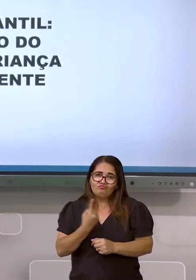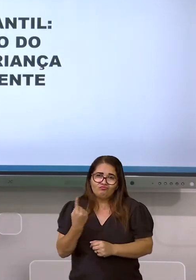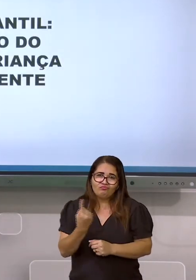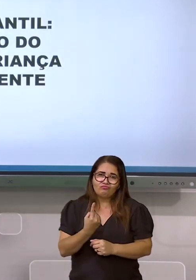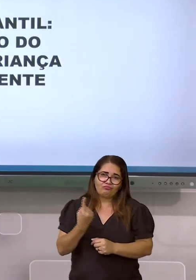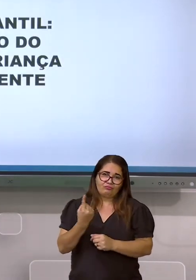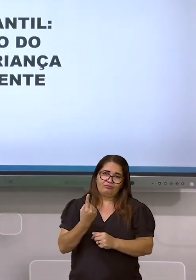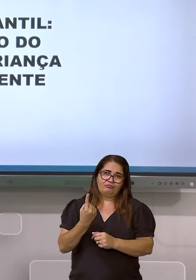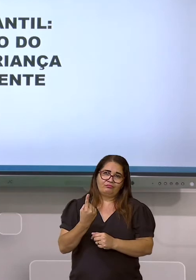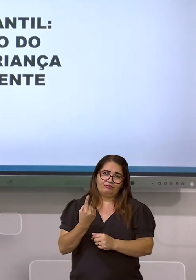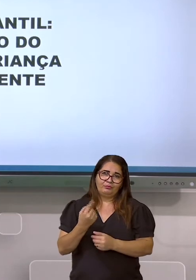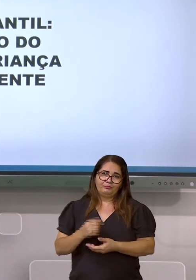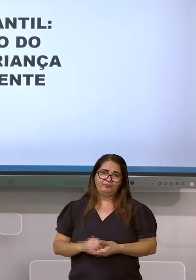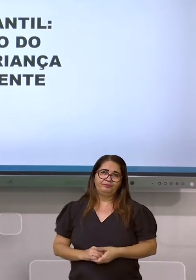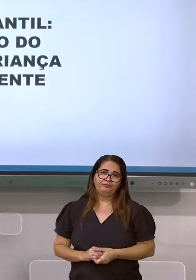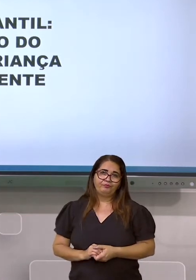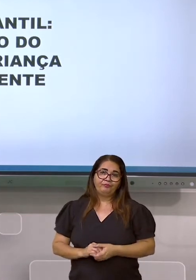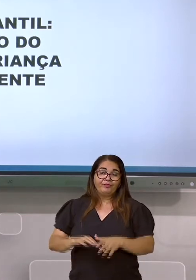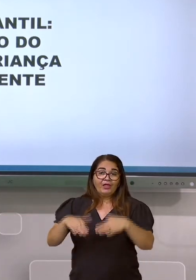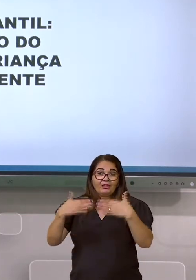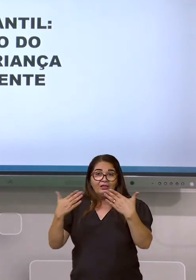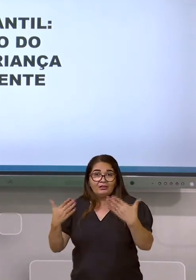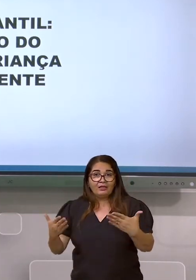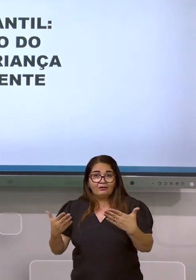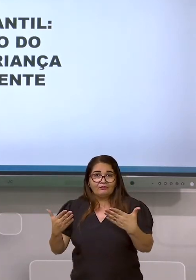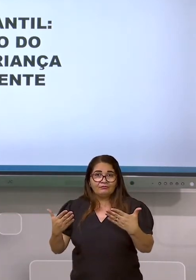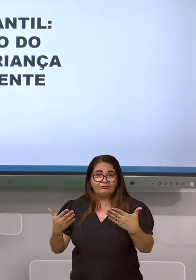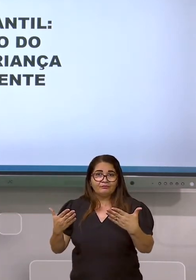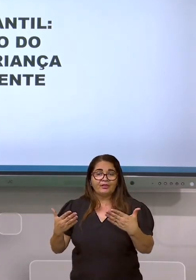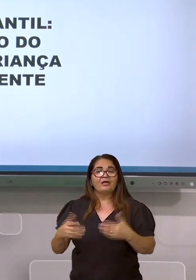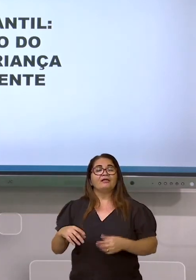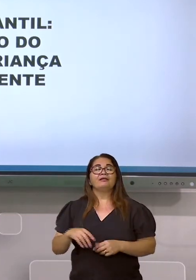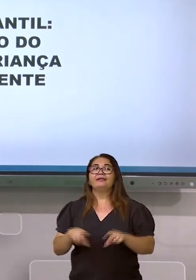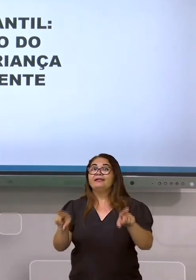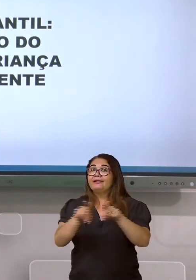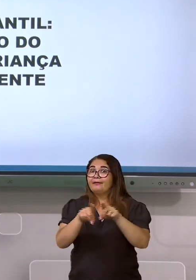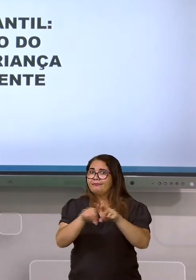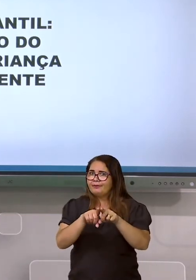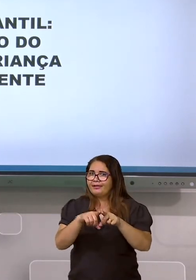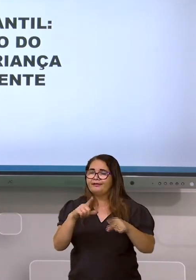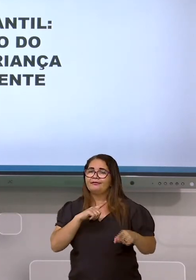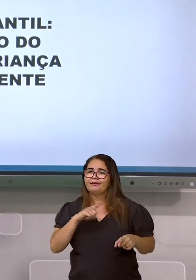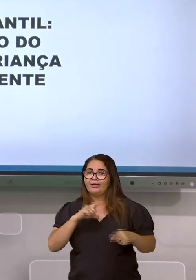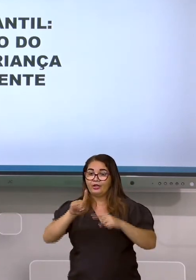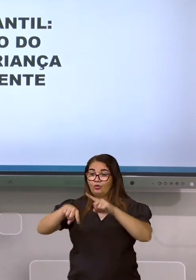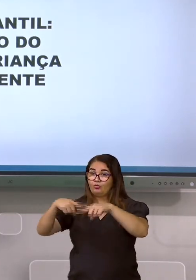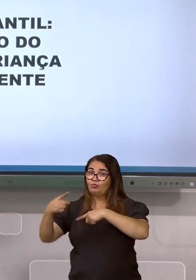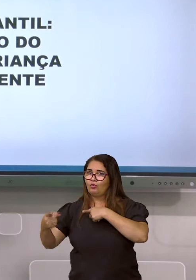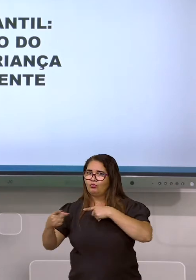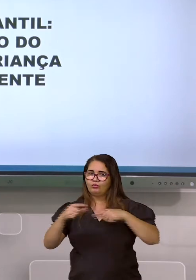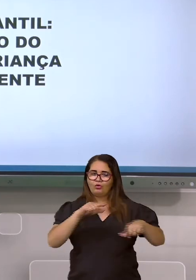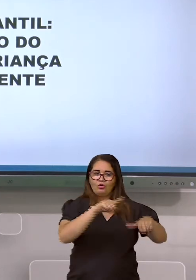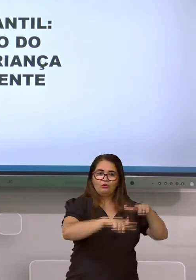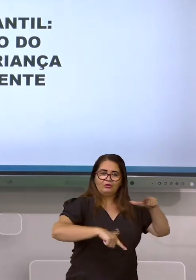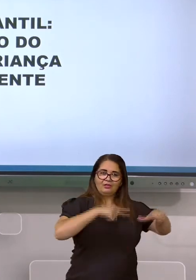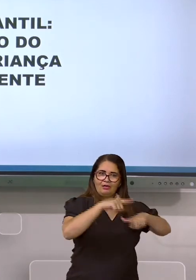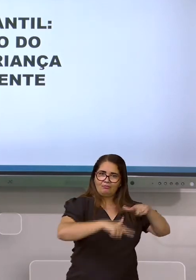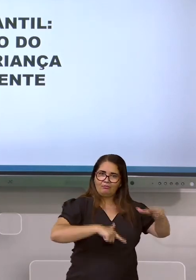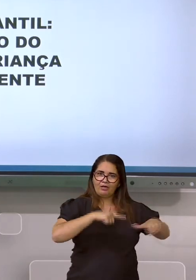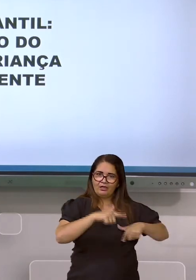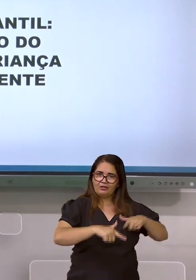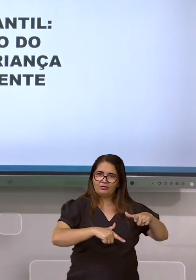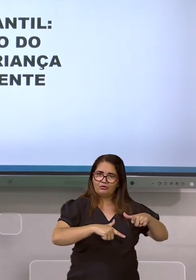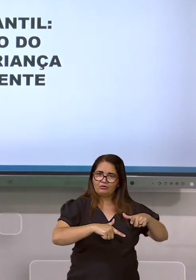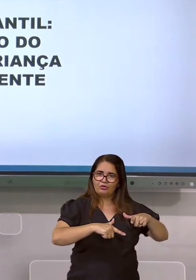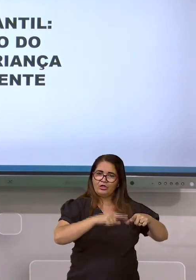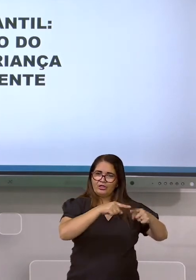E, além da economia informal, nós temos o trabalho infantil, que é uma violação do Estatuto da Criança e do